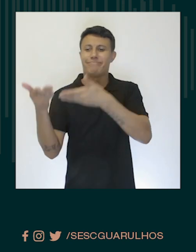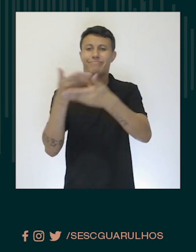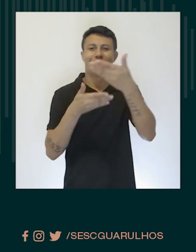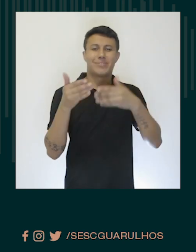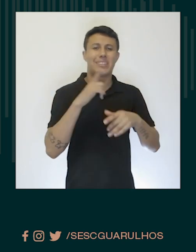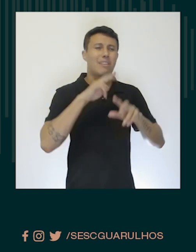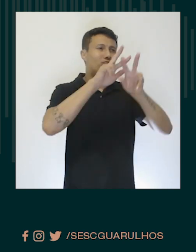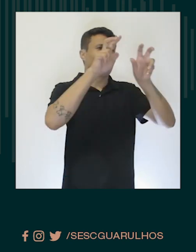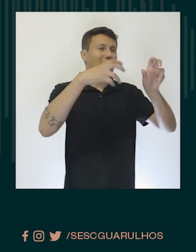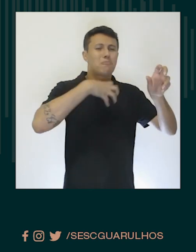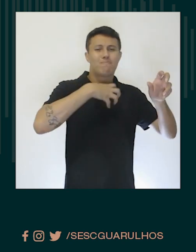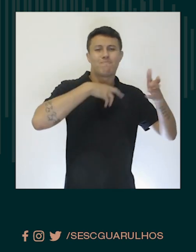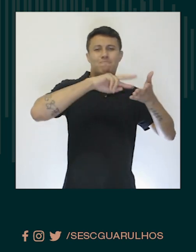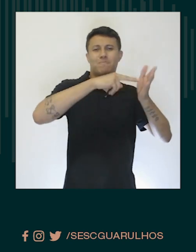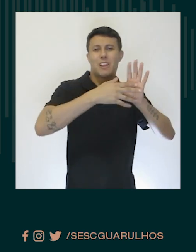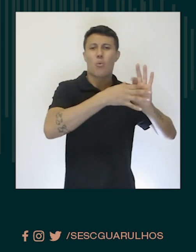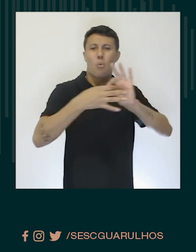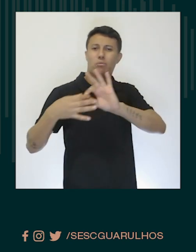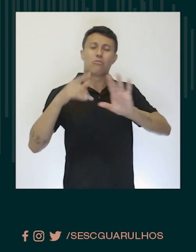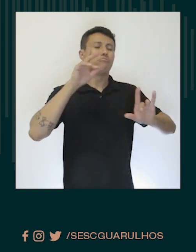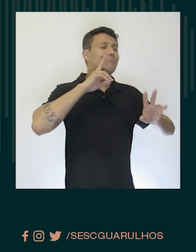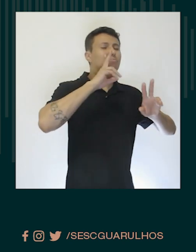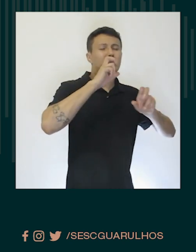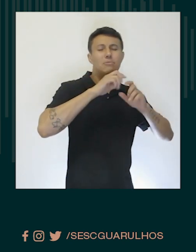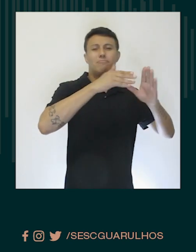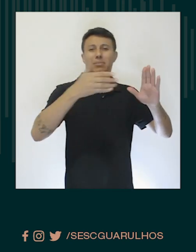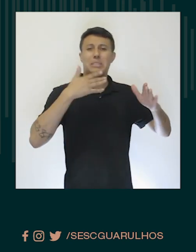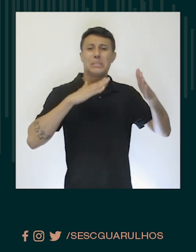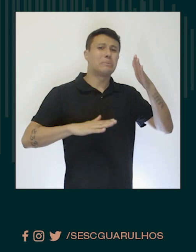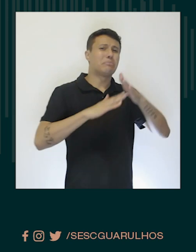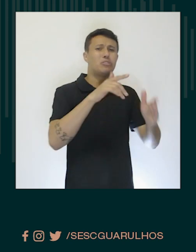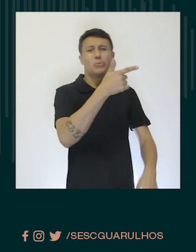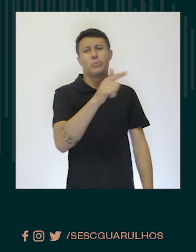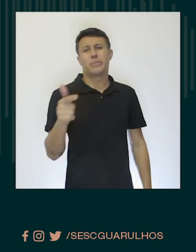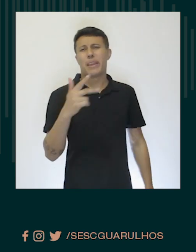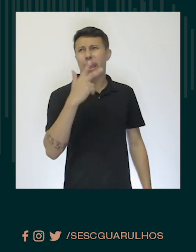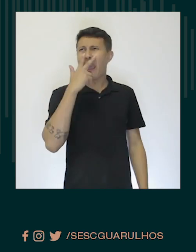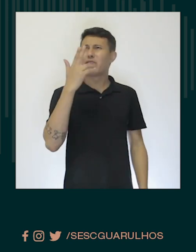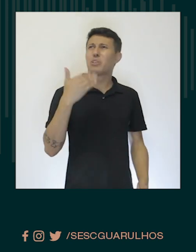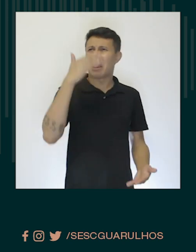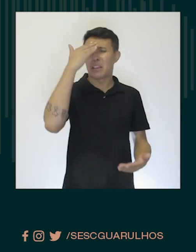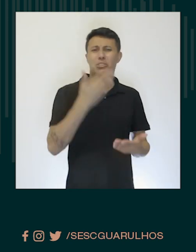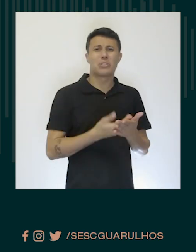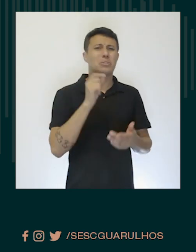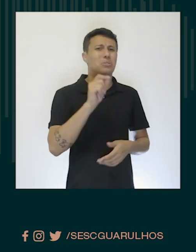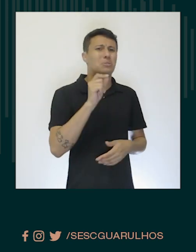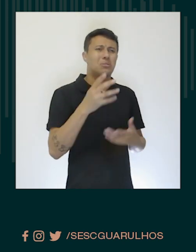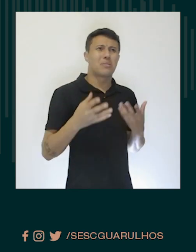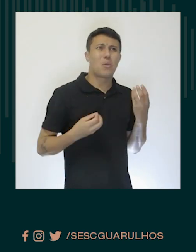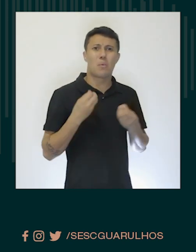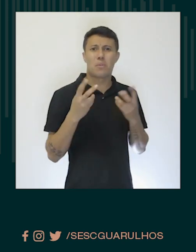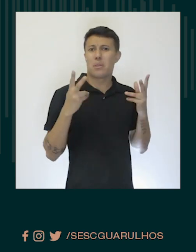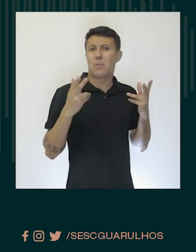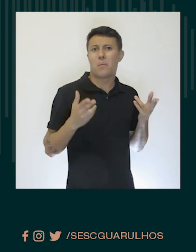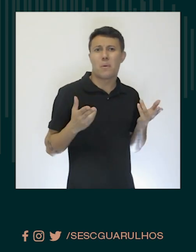alguma coisa, tá ligado? Então acho que não tem limites. Eu acredito. Ah, não sei como é o seu trampo, Dani, mas